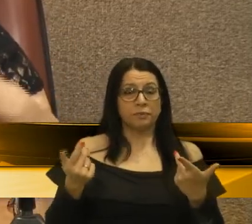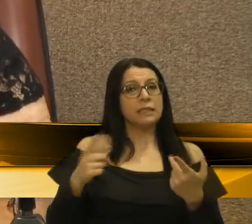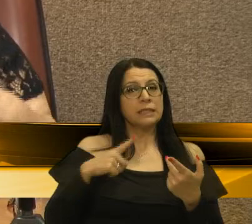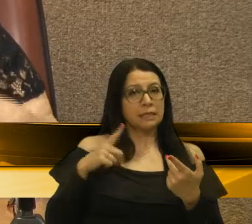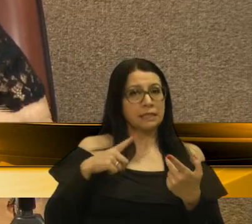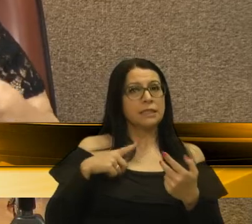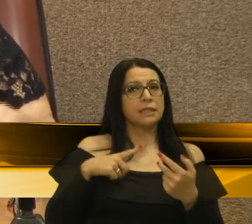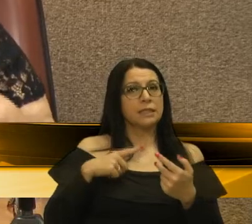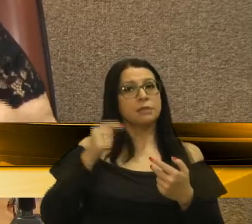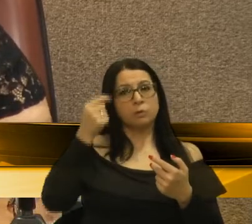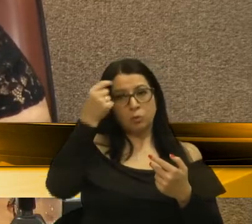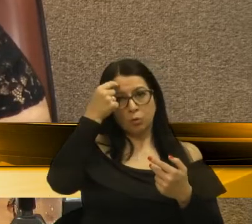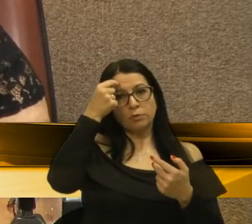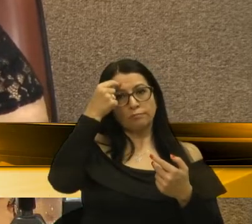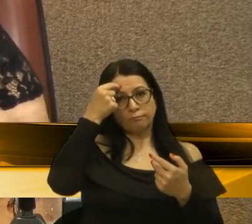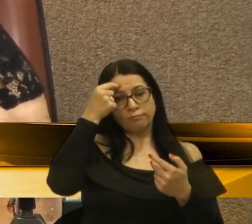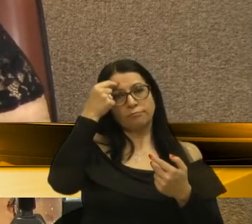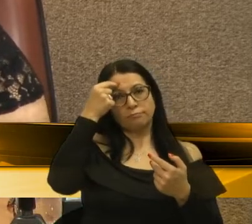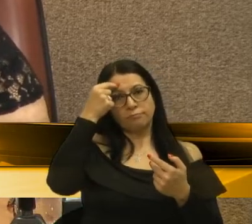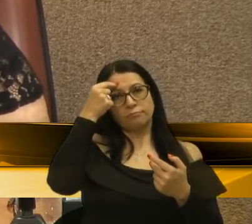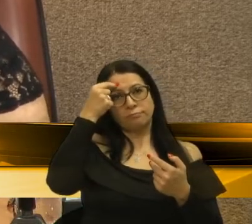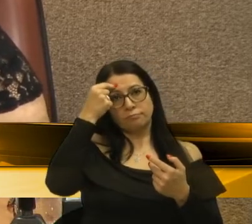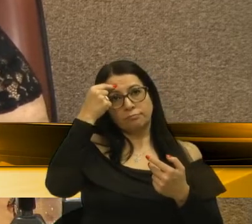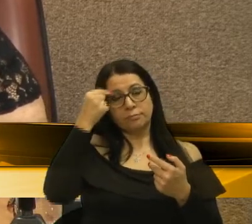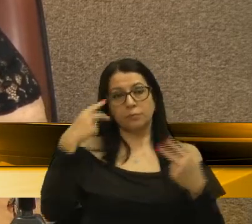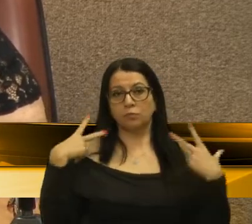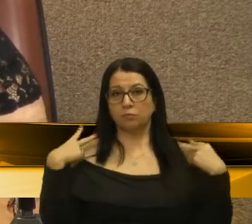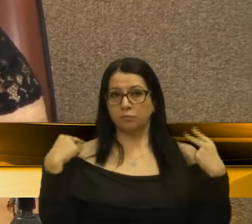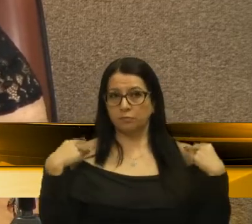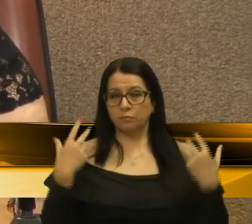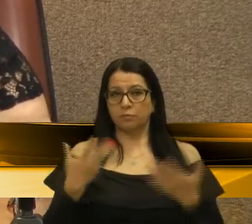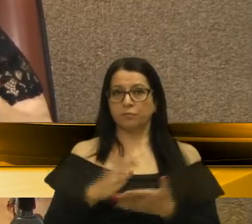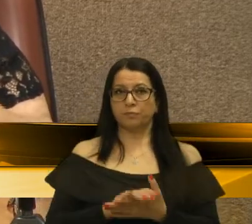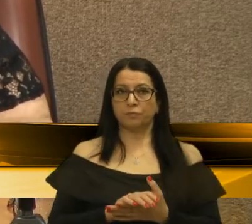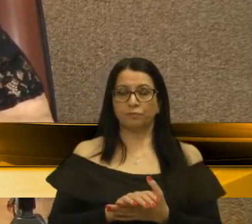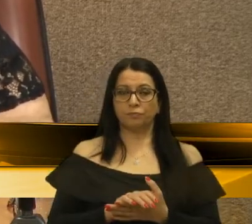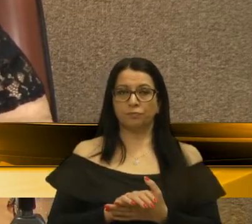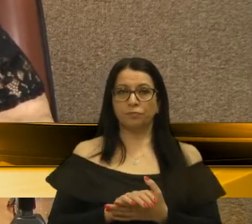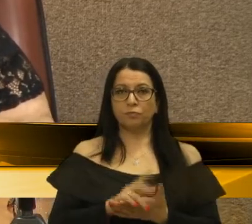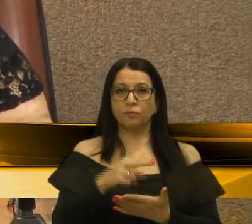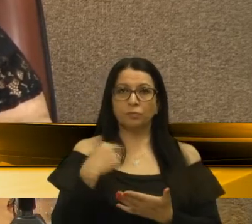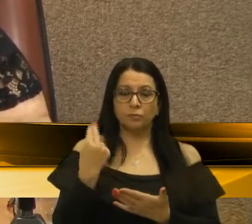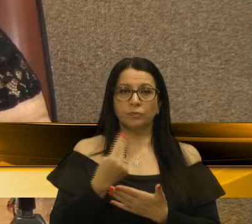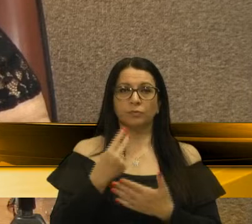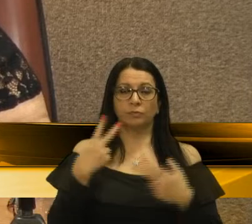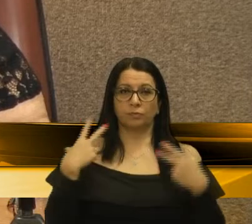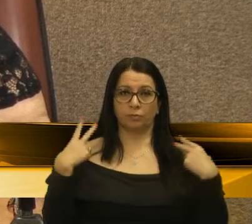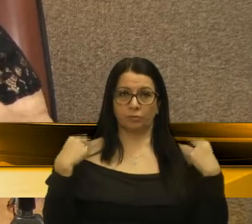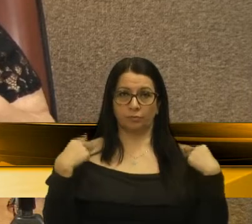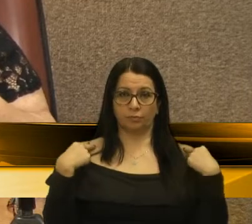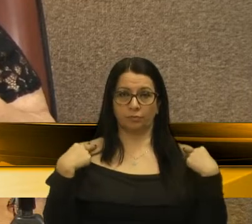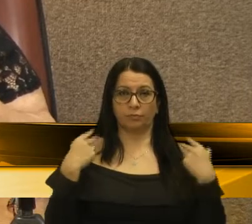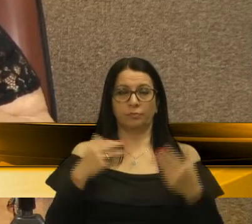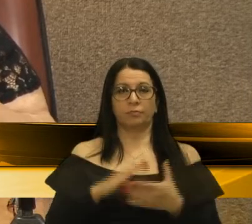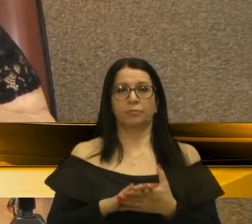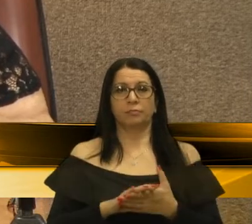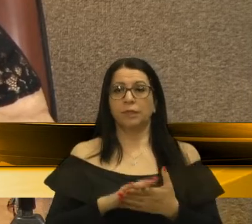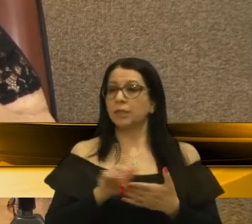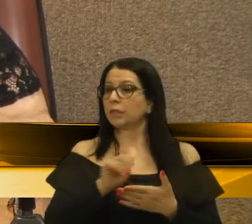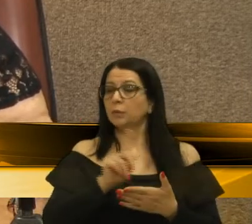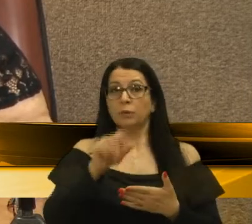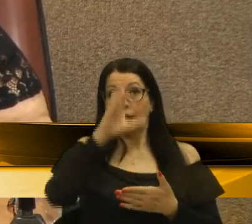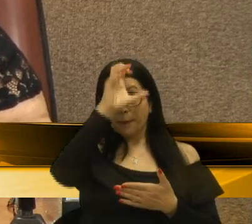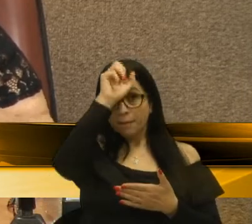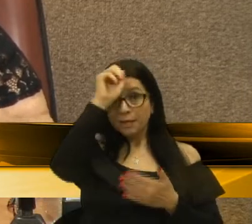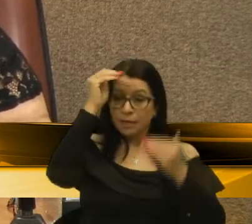que ter uma conscientização do motorista. Enquanto nós, motoristas, não aprendermos